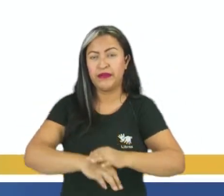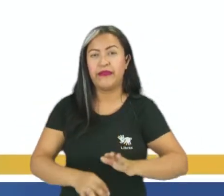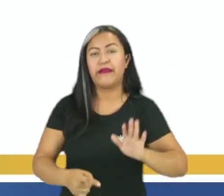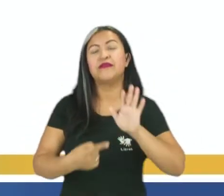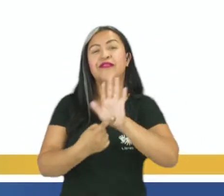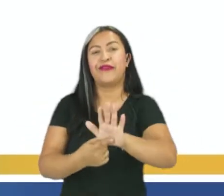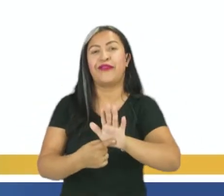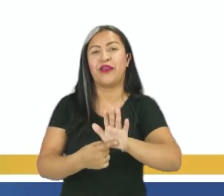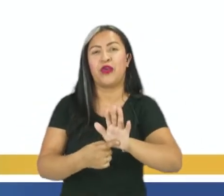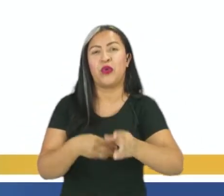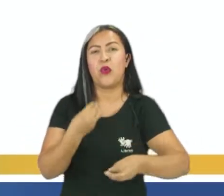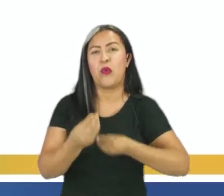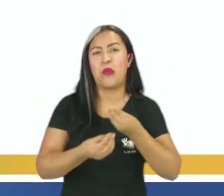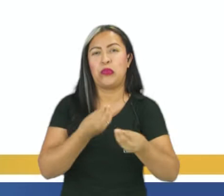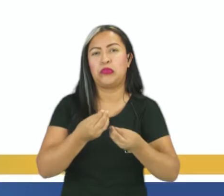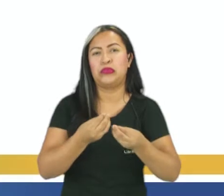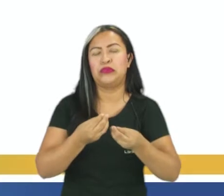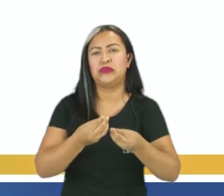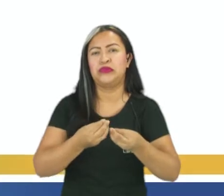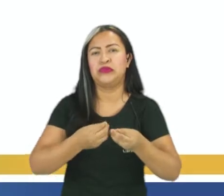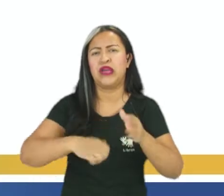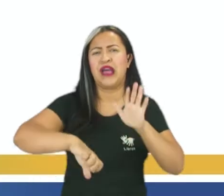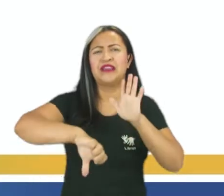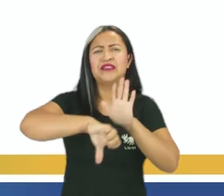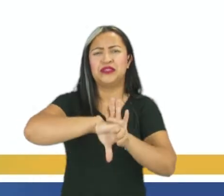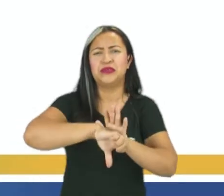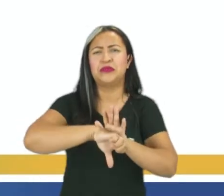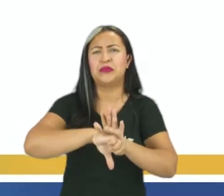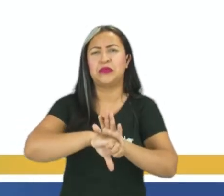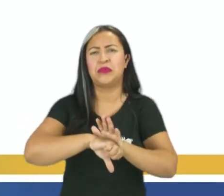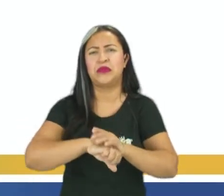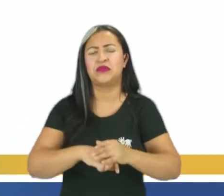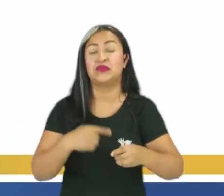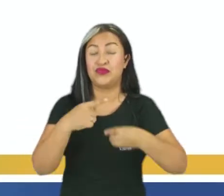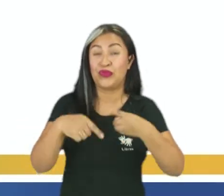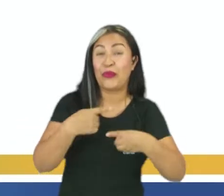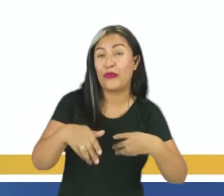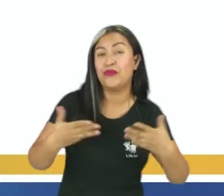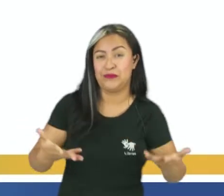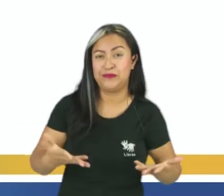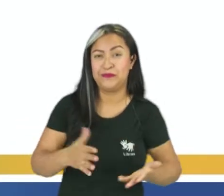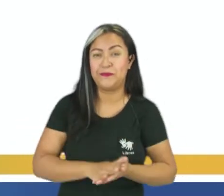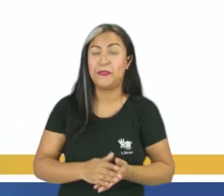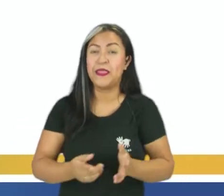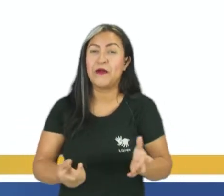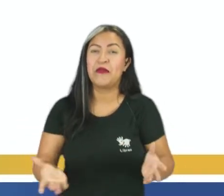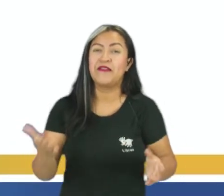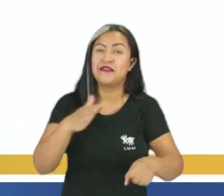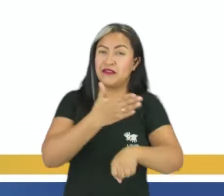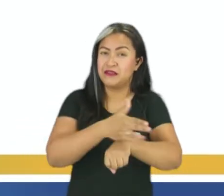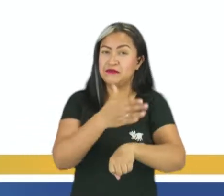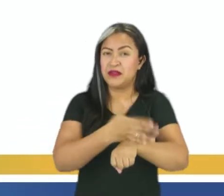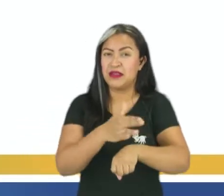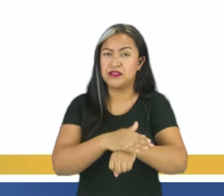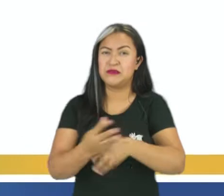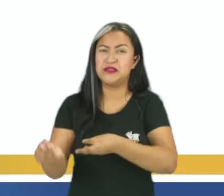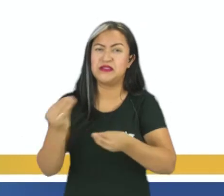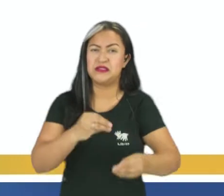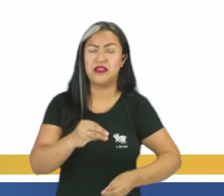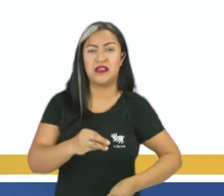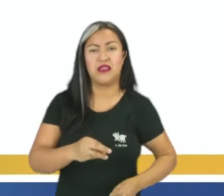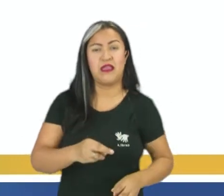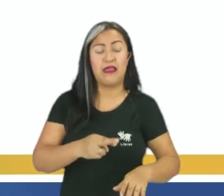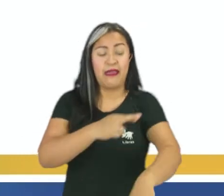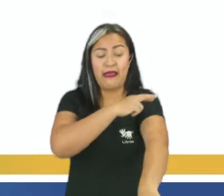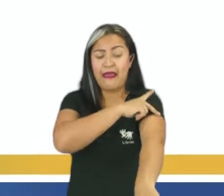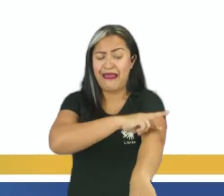Então essas práticas, elas vêm justamente para trazer o que a Lilia fala de raças que